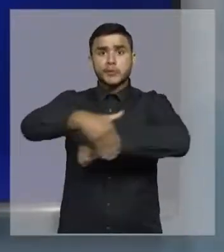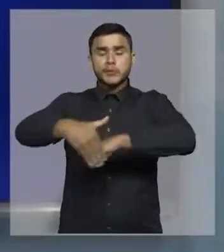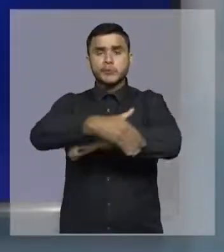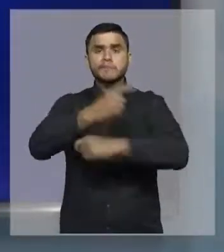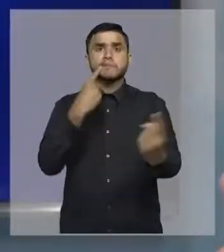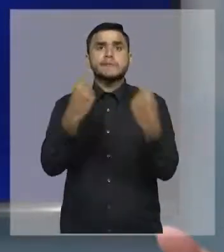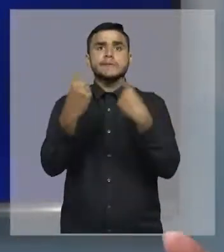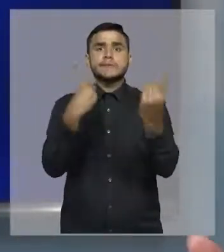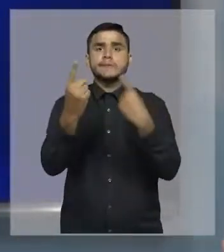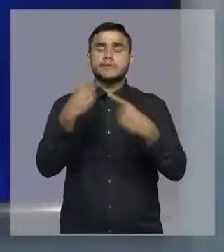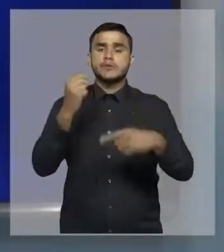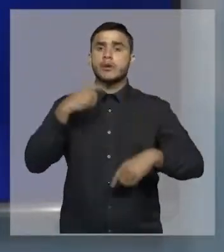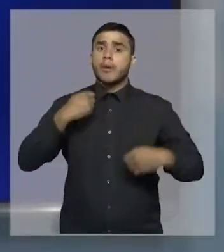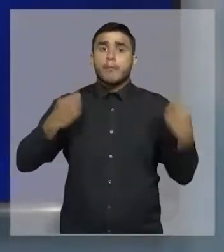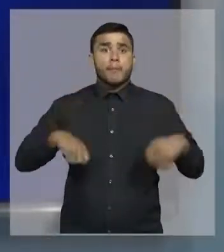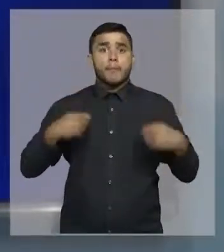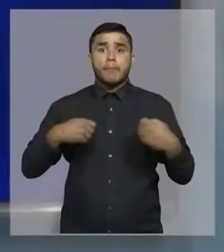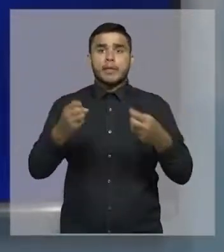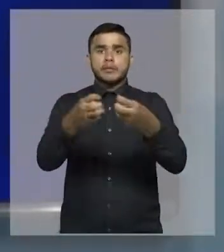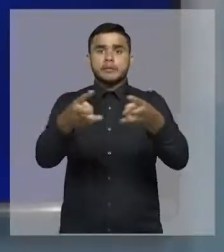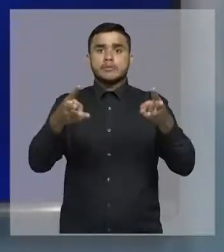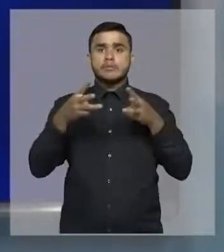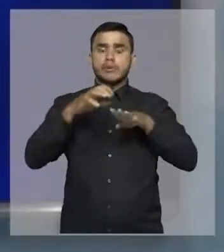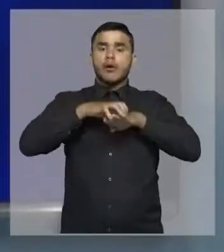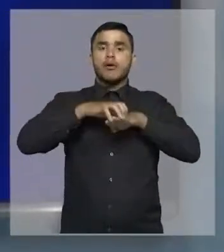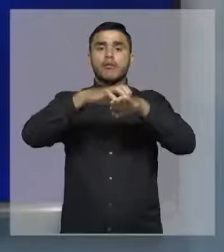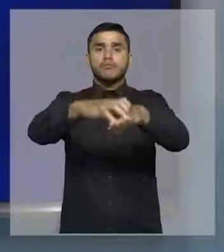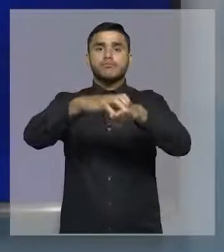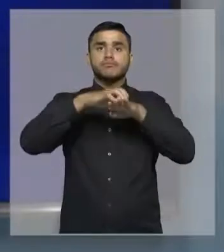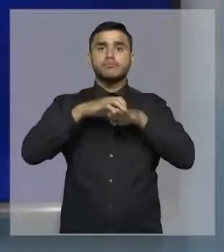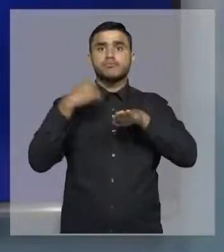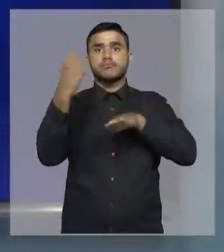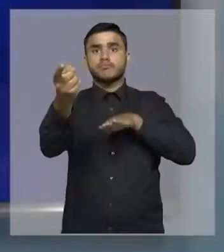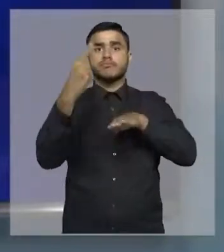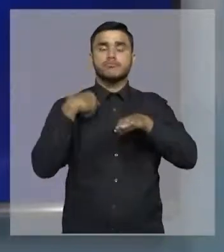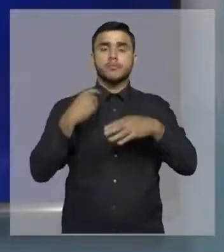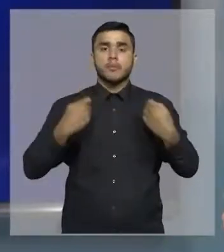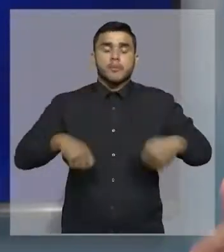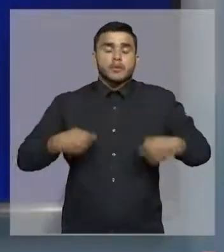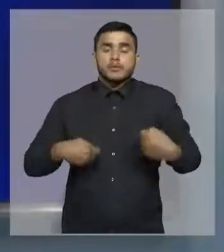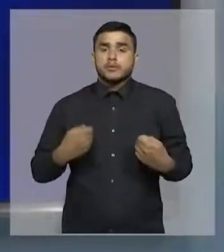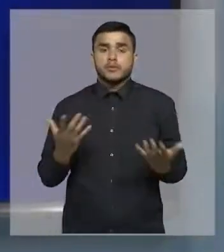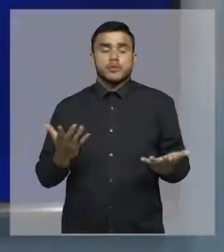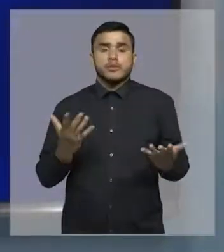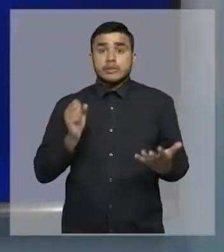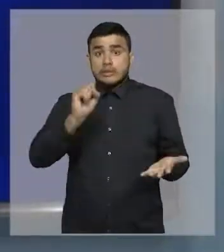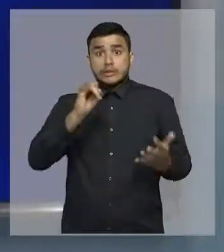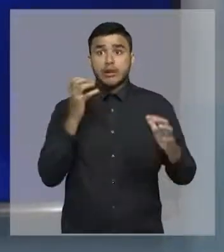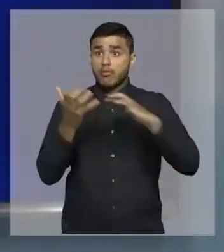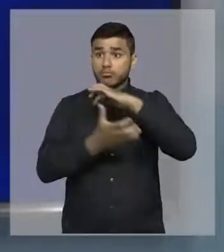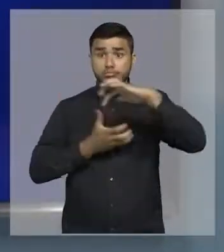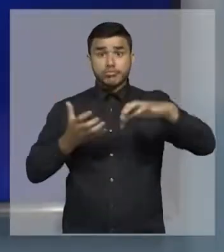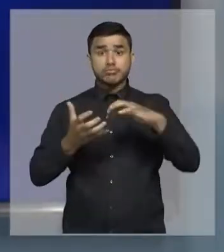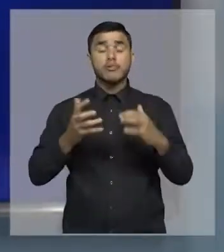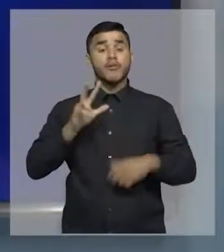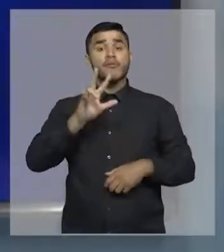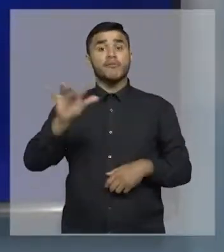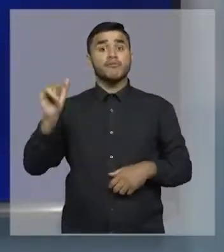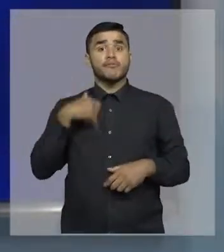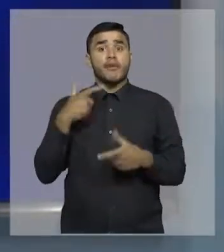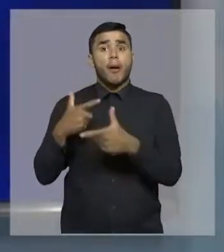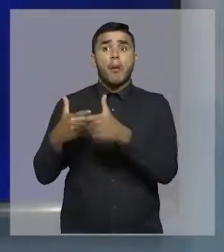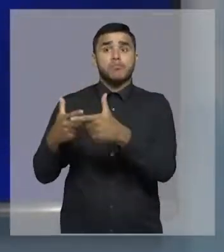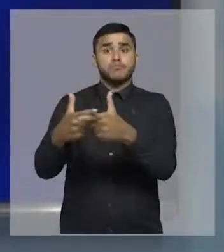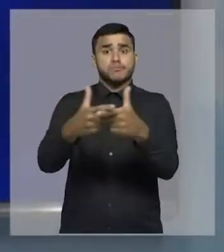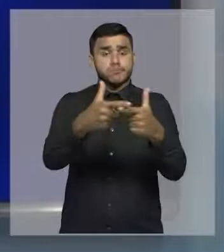claro que qualquer paralisação deste setor vai causar graves consequências para todos os setores, e